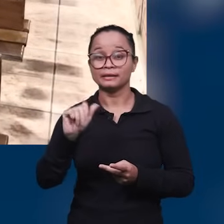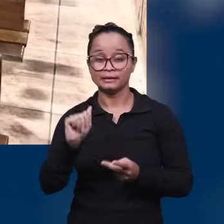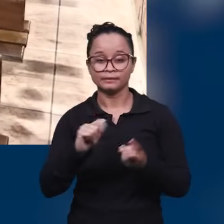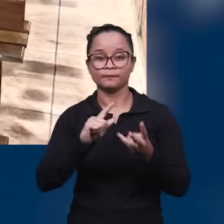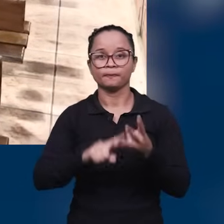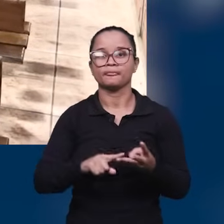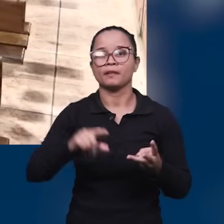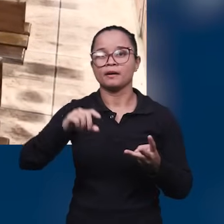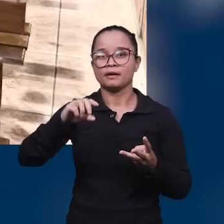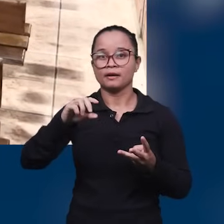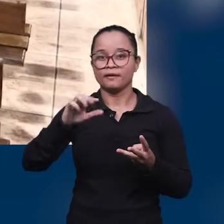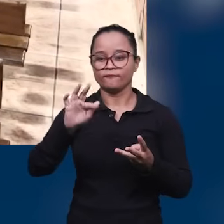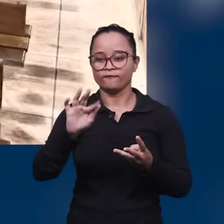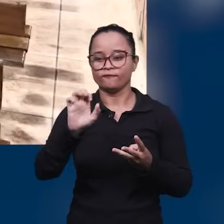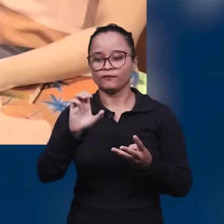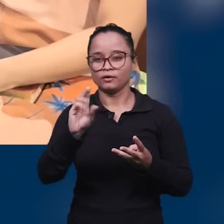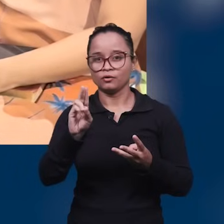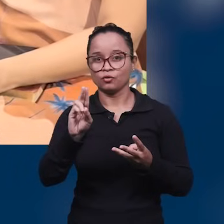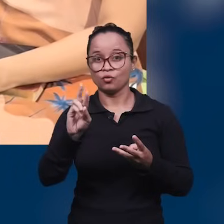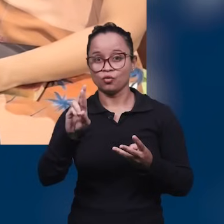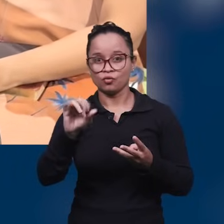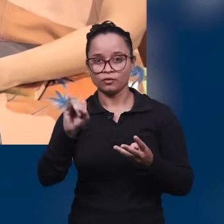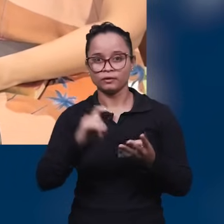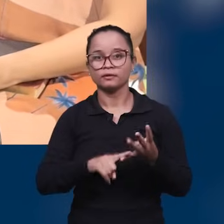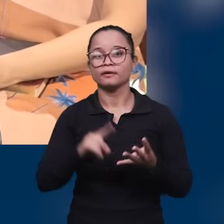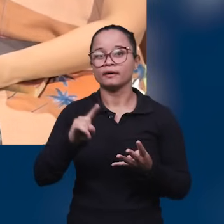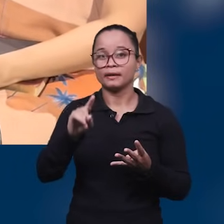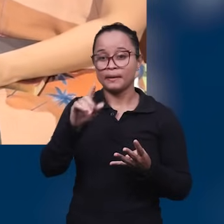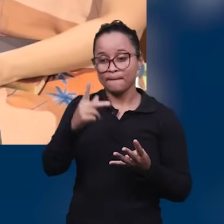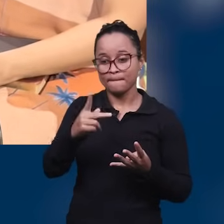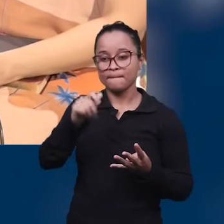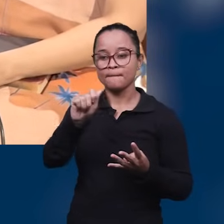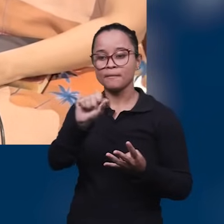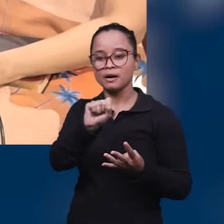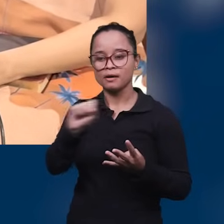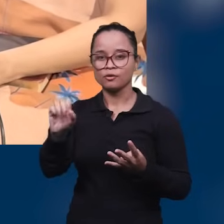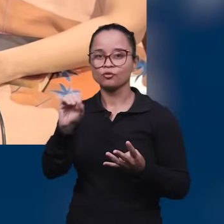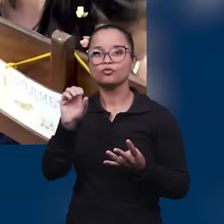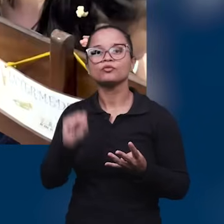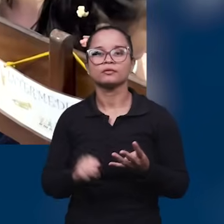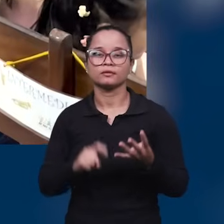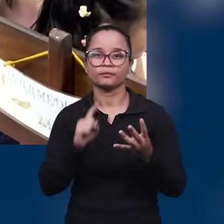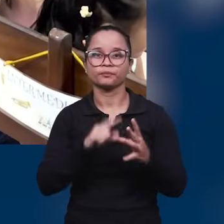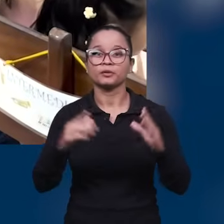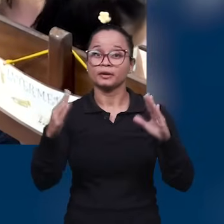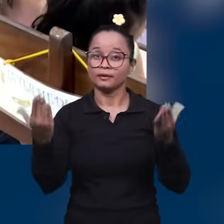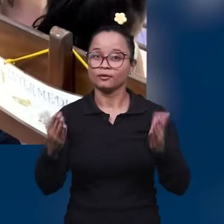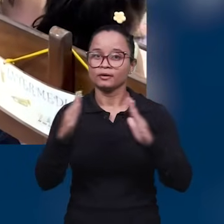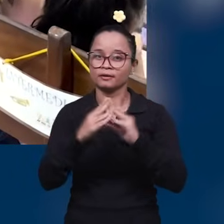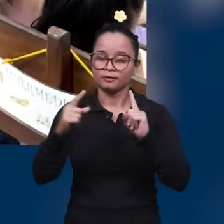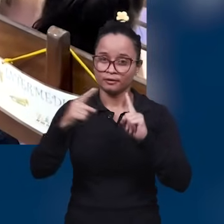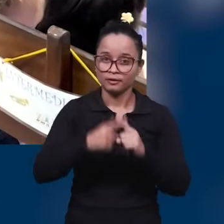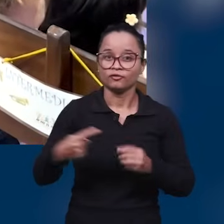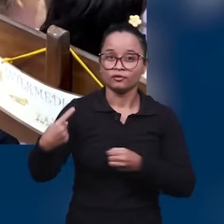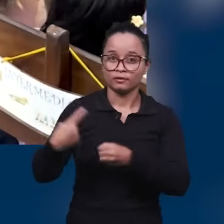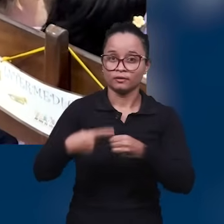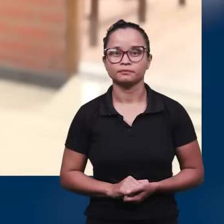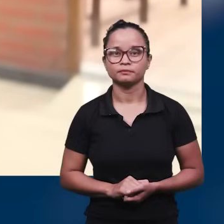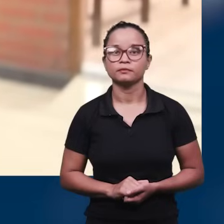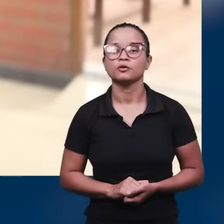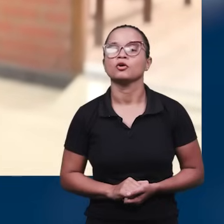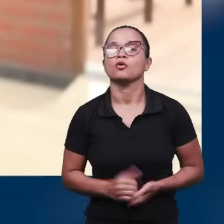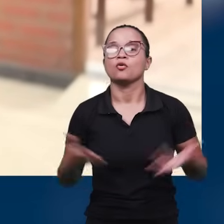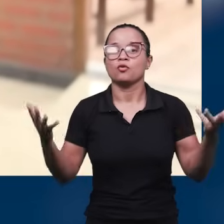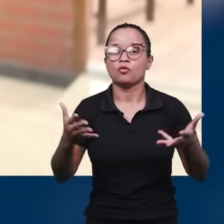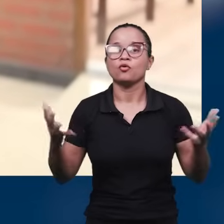Israel conta como foi o culto de glorificação ao Senhor pelos 20 anos da ICM Morada do Sol em Teresina, capital do estado.